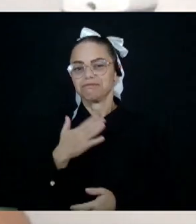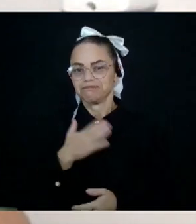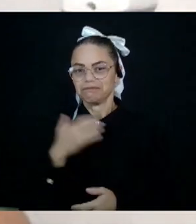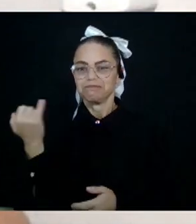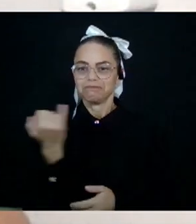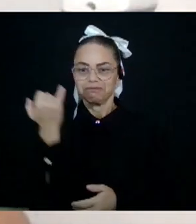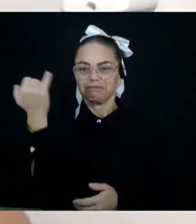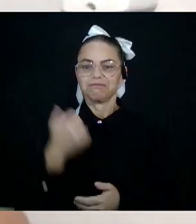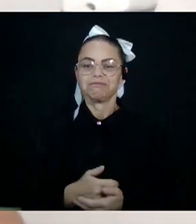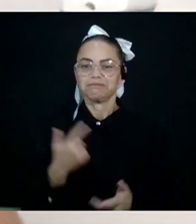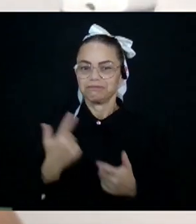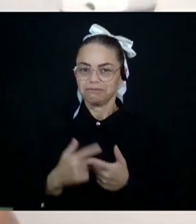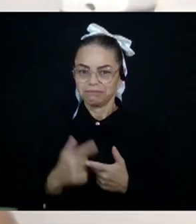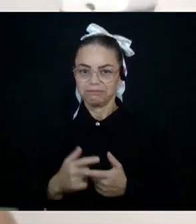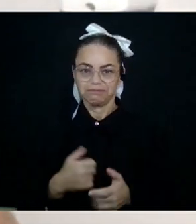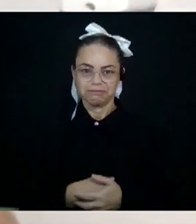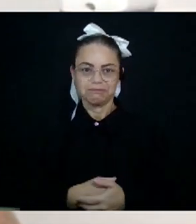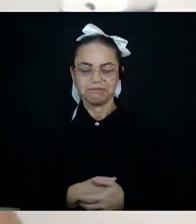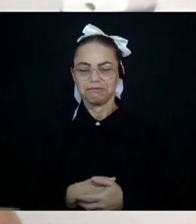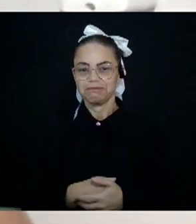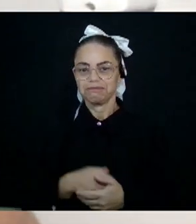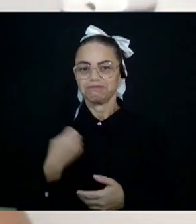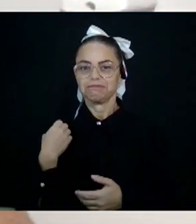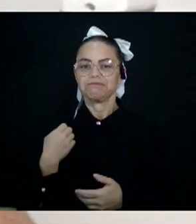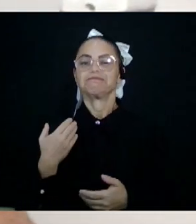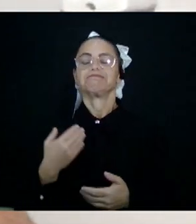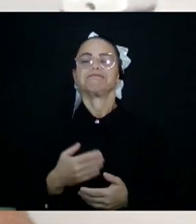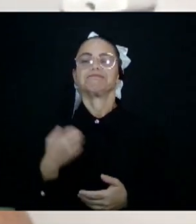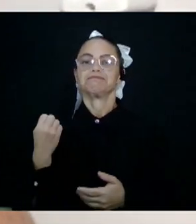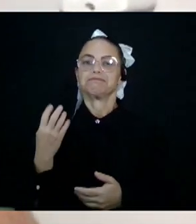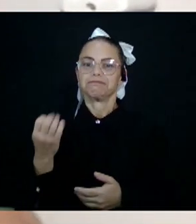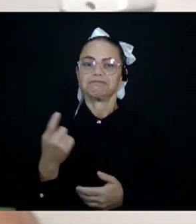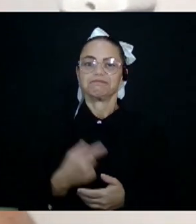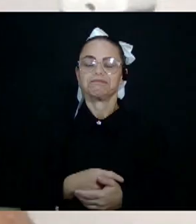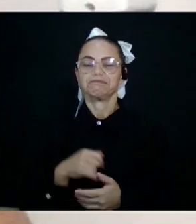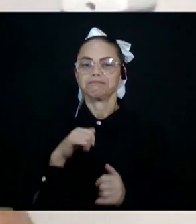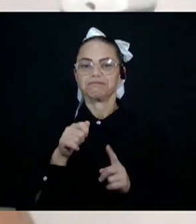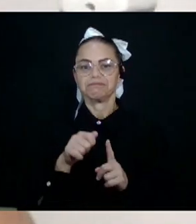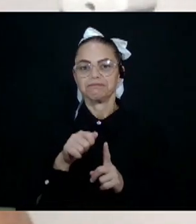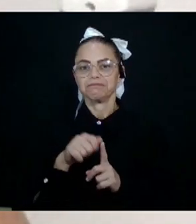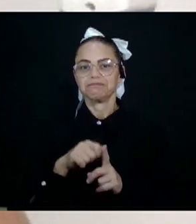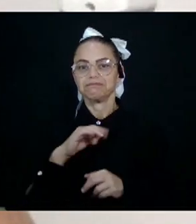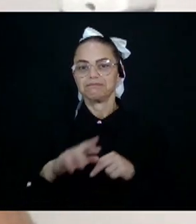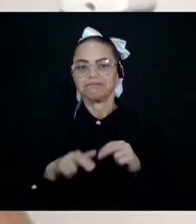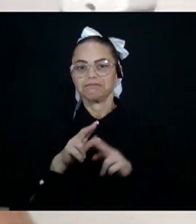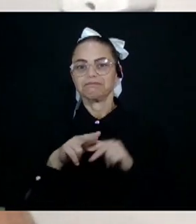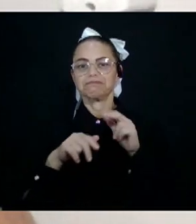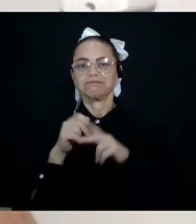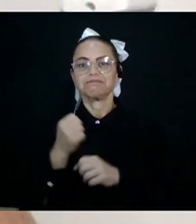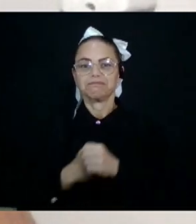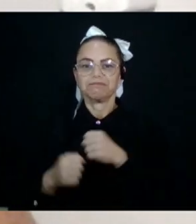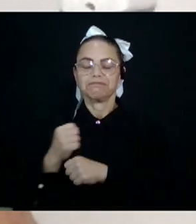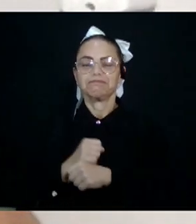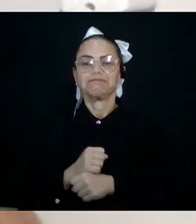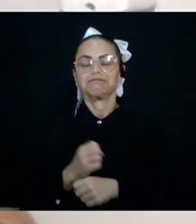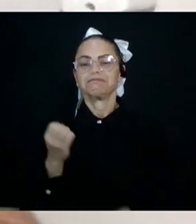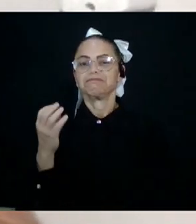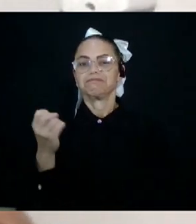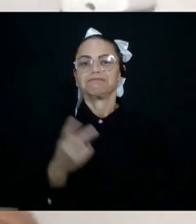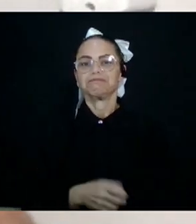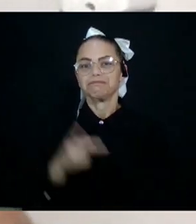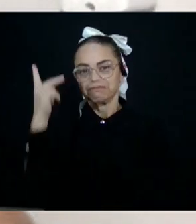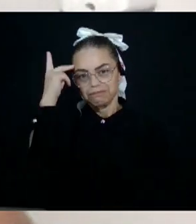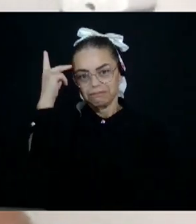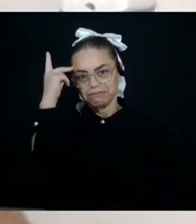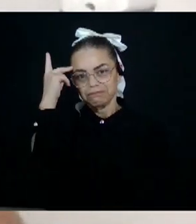aí. Porque eu passei a viajar desde junho do ano passado. Foi a minha primeira viagem a São Paulo, que eu nunca tinha conhecido. E desde então, de